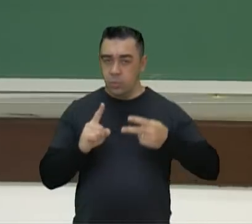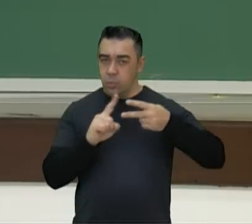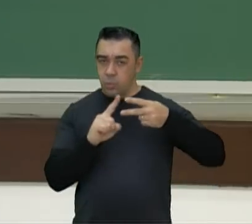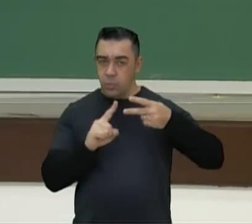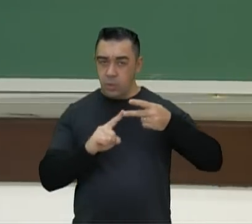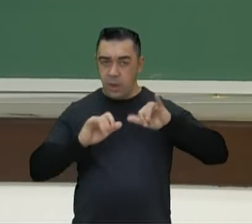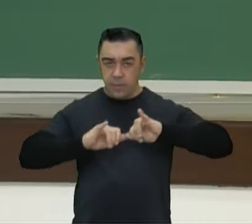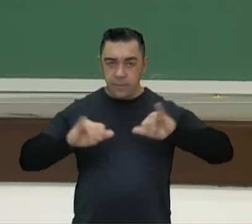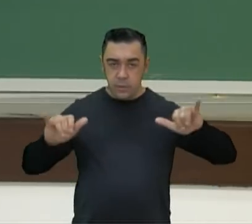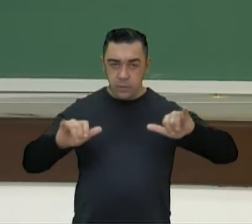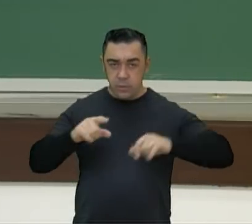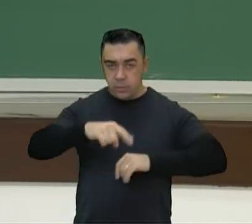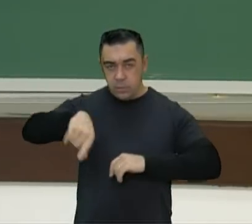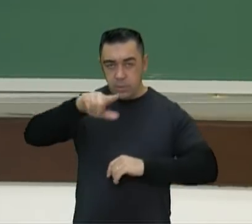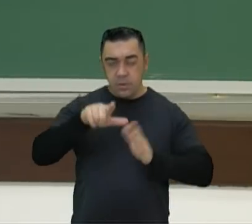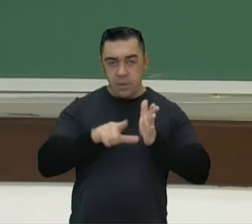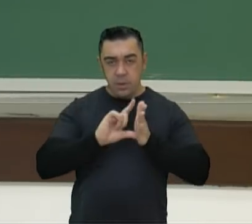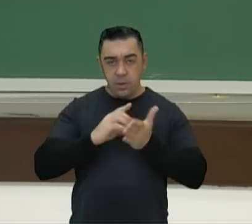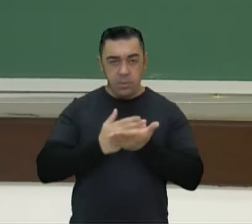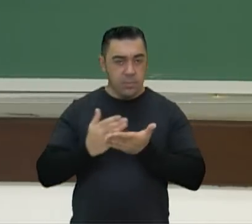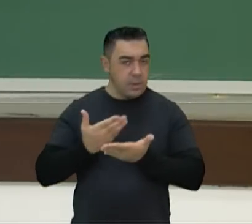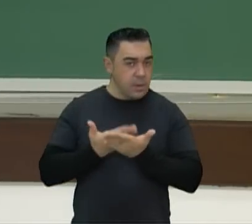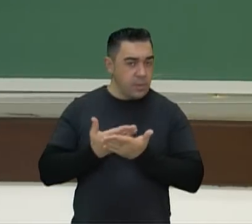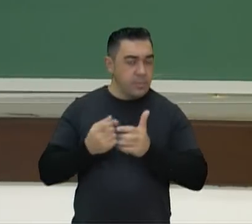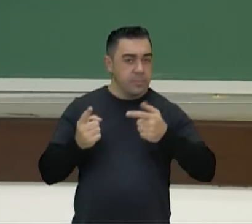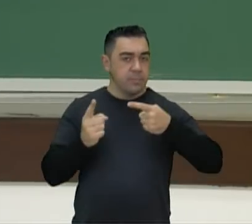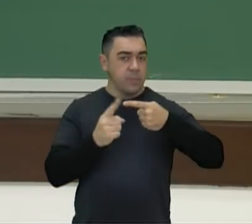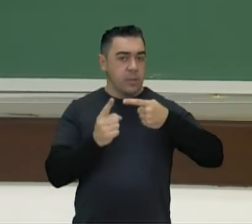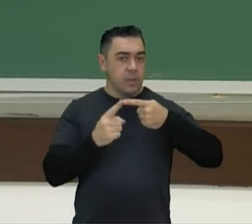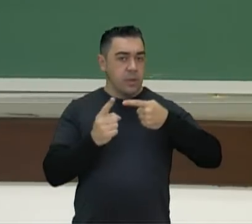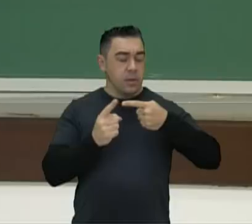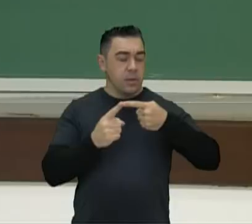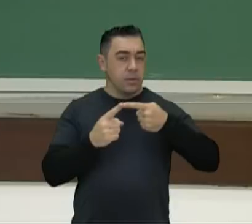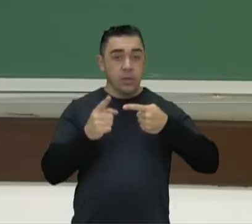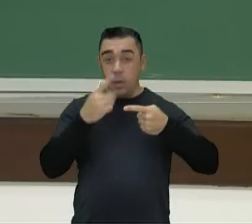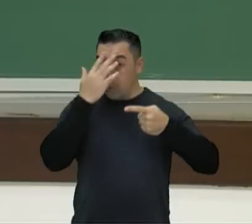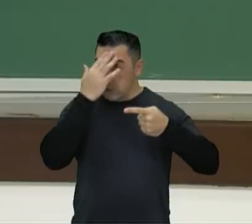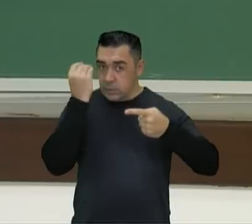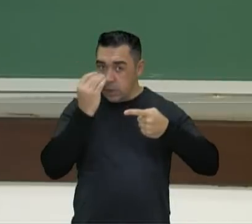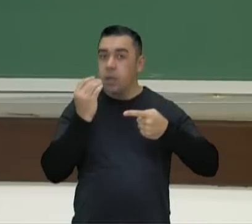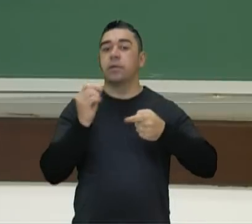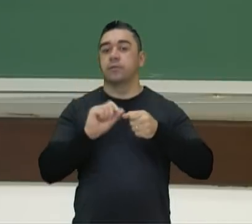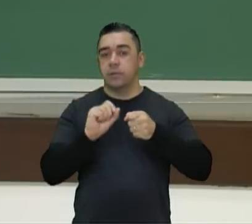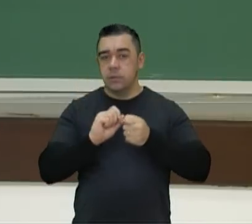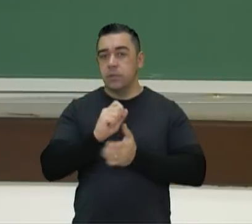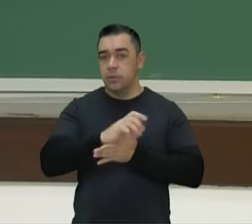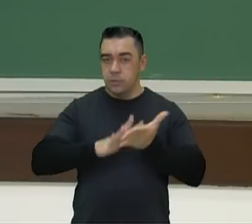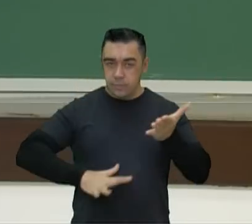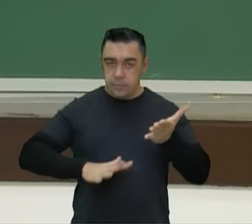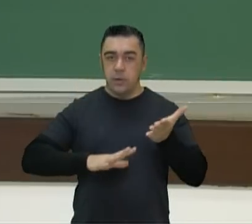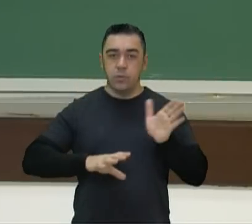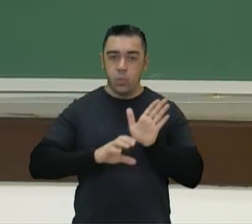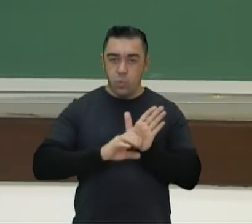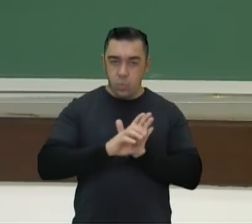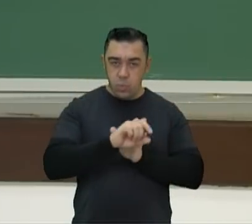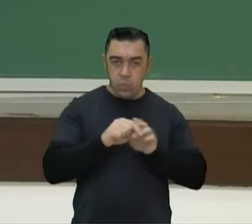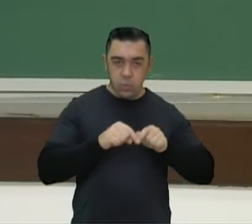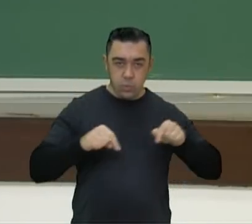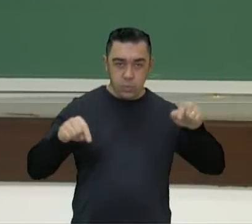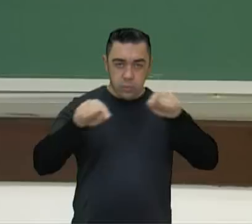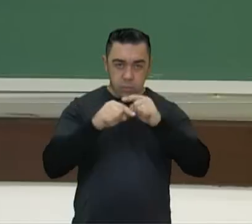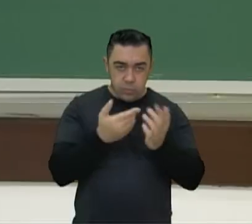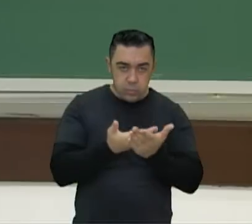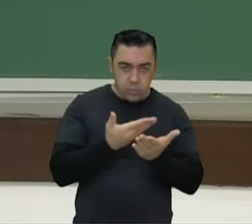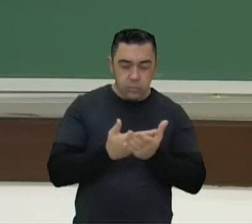antes de iniciarmos a aula. Primeiro aviso, não esqueçam de preencher as atividades no Classroom e não